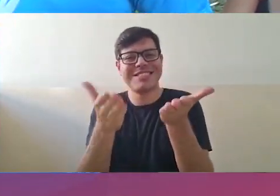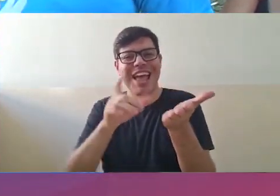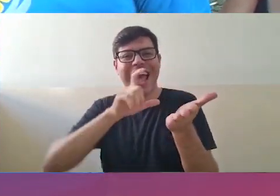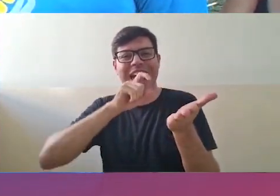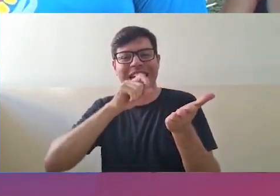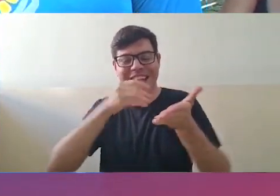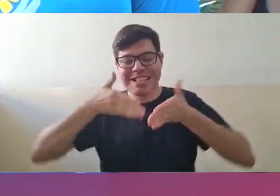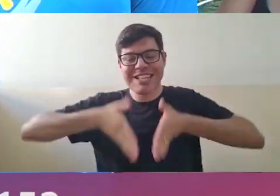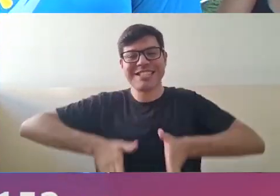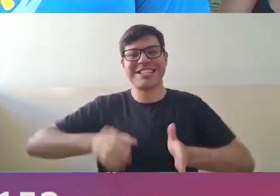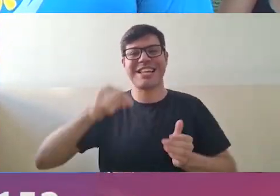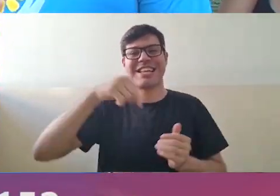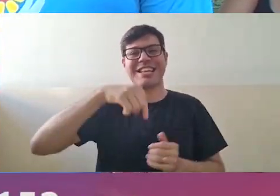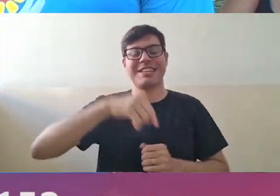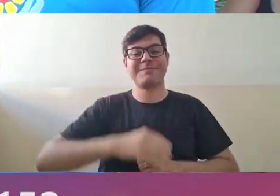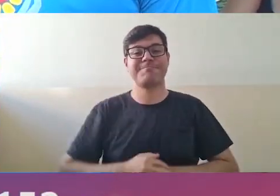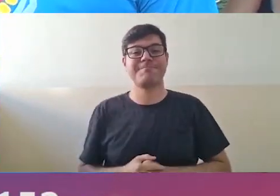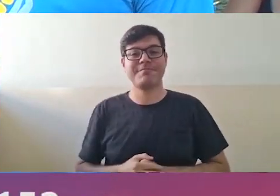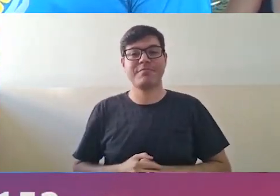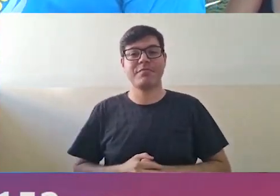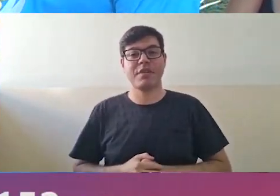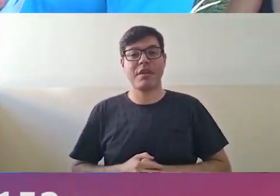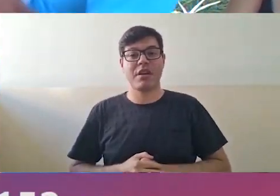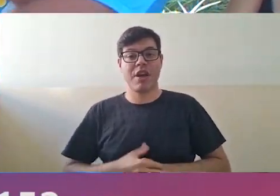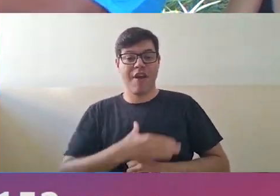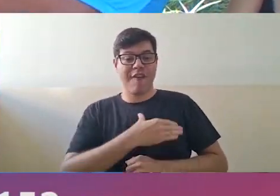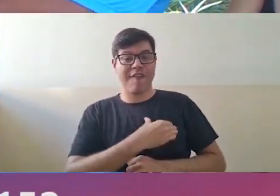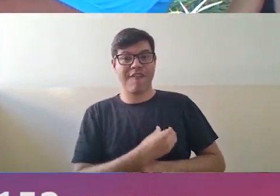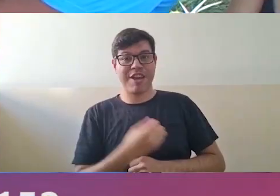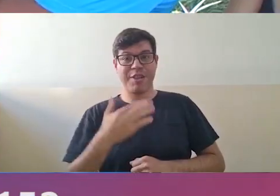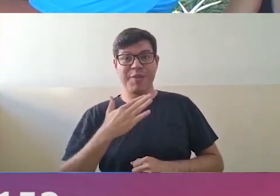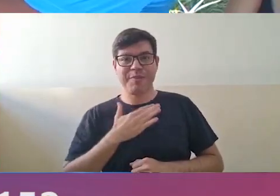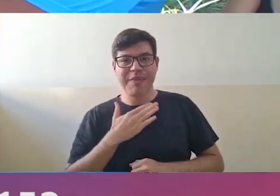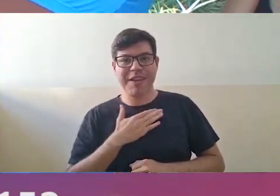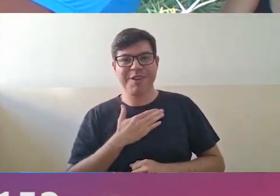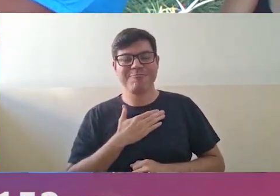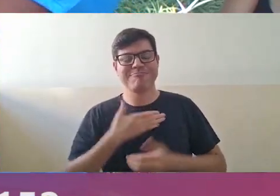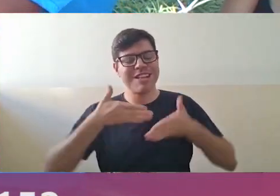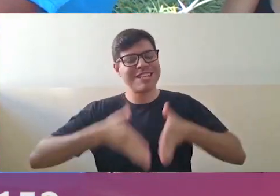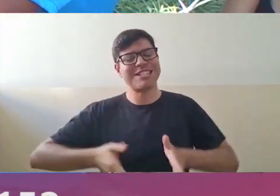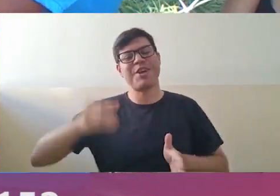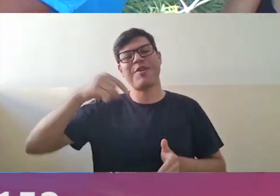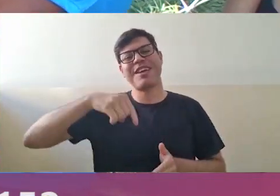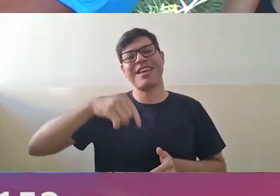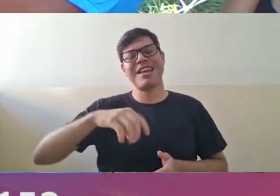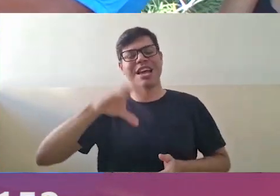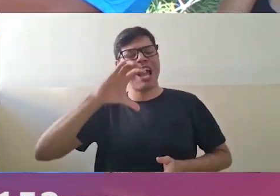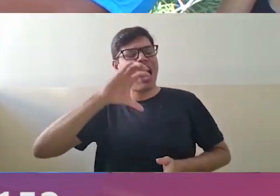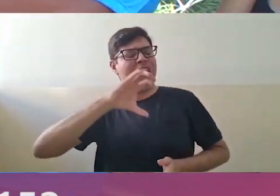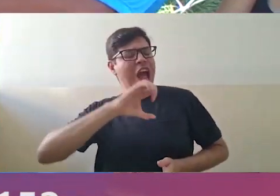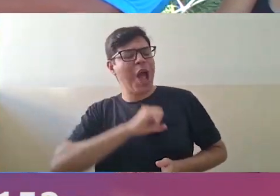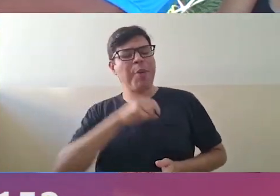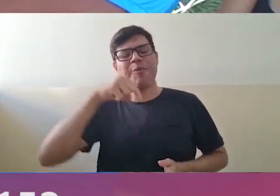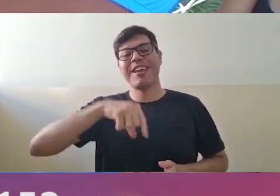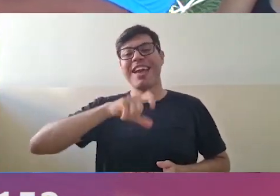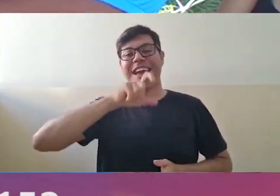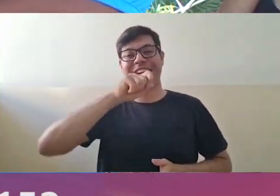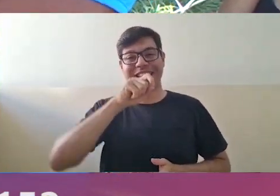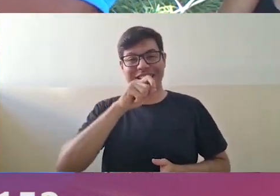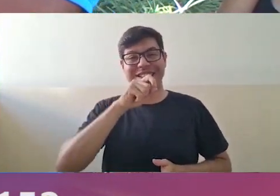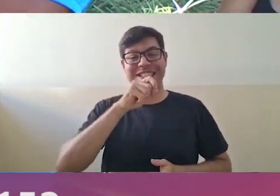amo. Minha netinha também nasceu aqui em Araras, então o carinho já vem desde a raiz para